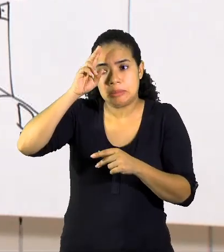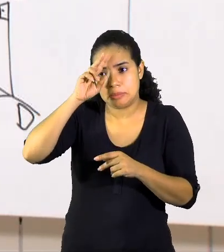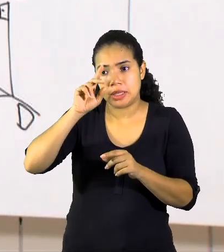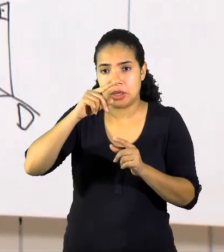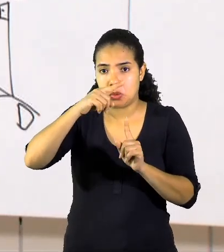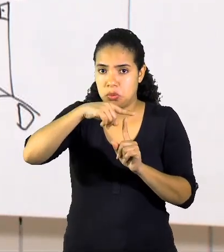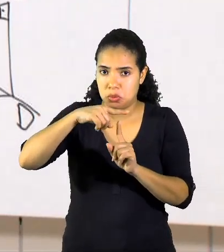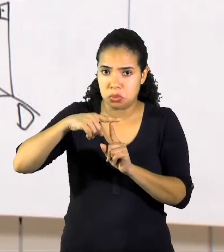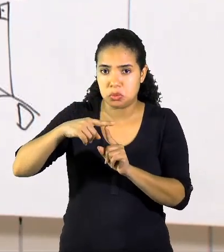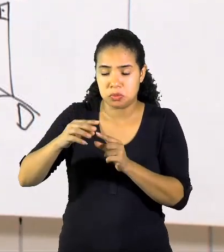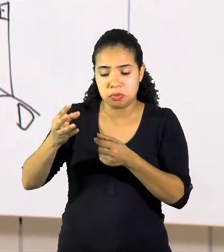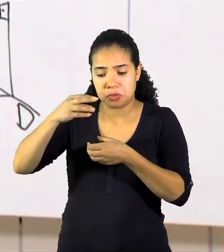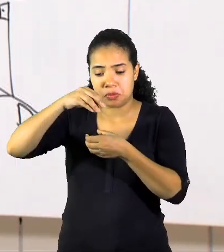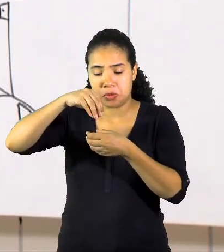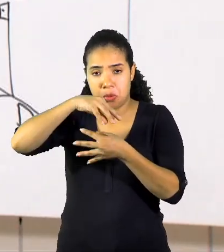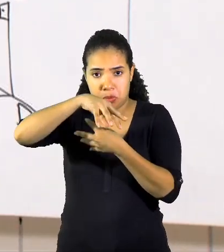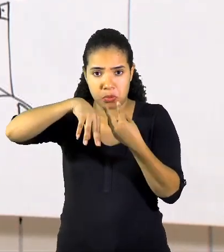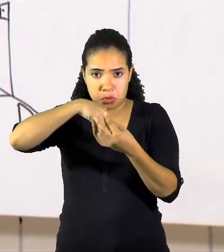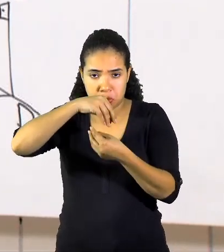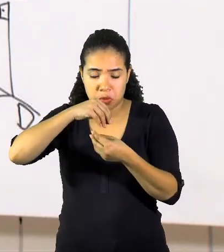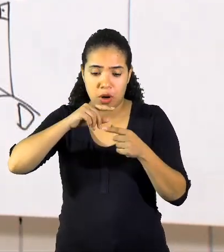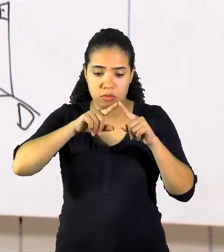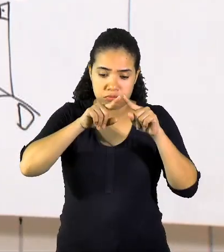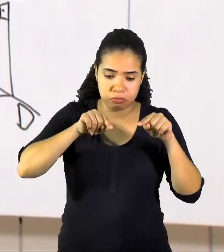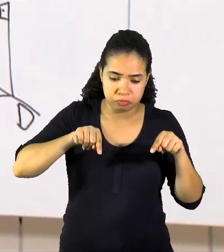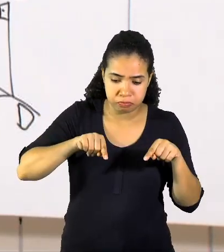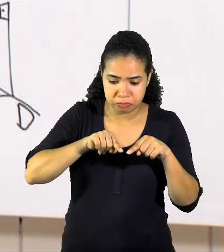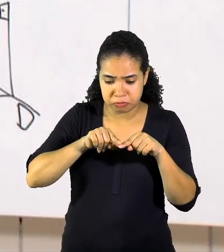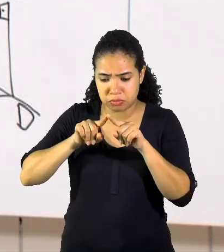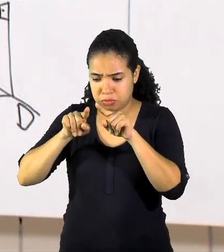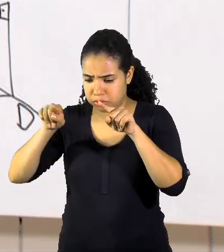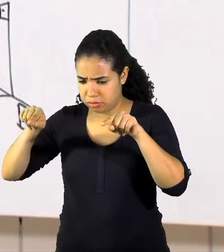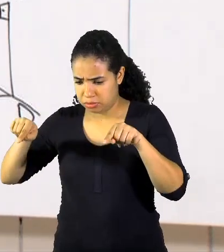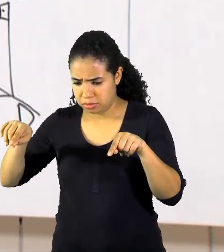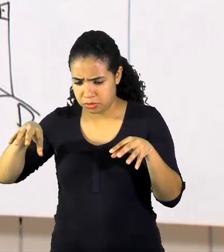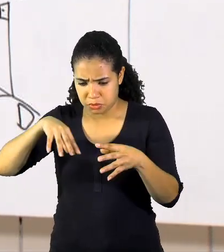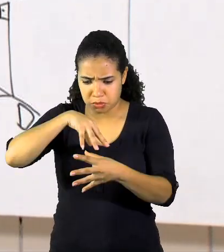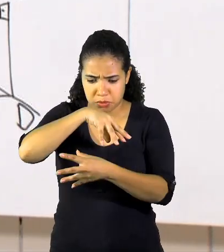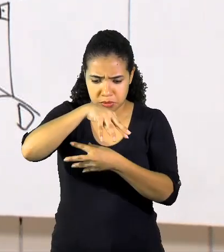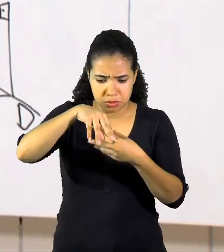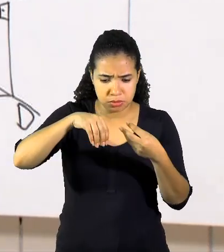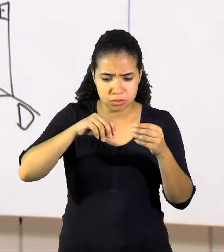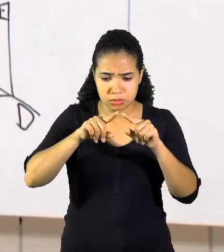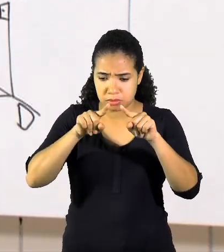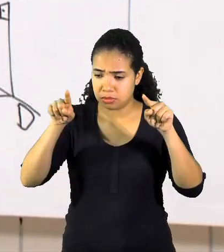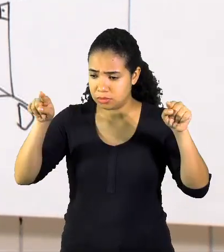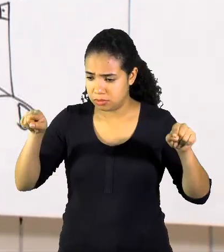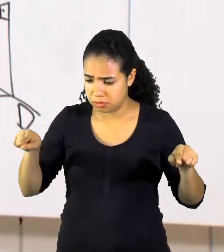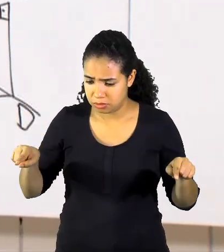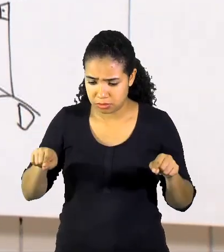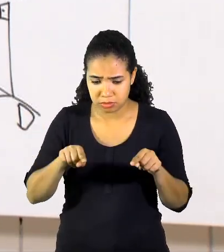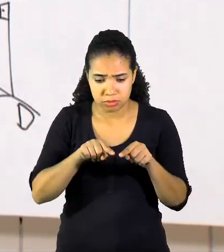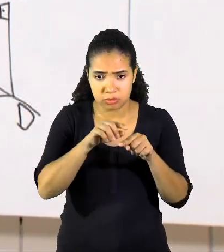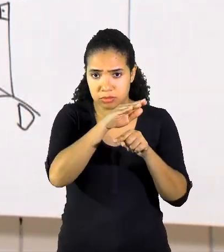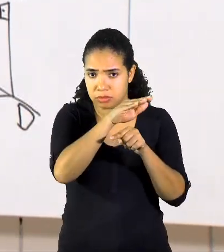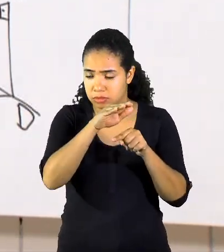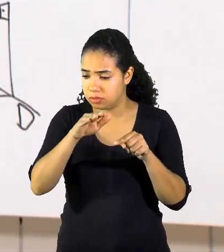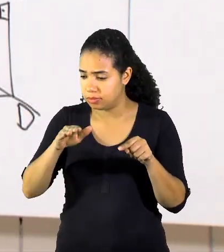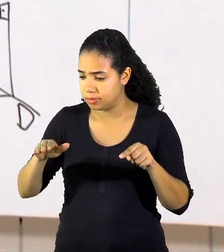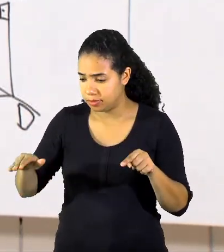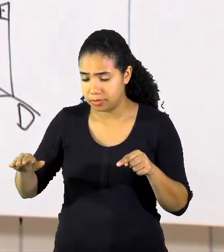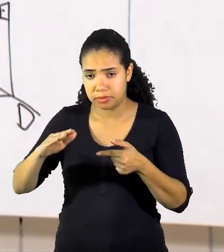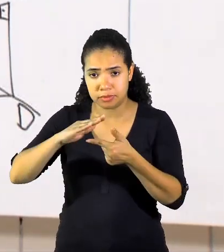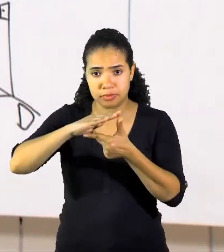de classificação, é o nome que eu dou ao triângulo, cujo baseado, a classificação baseada no, nos